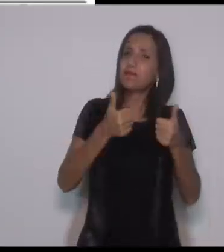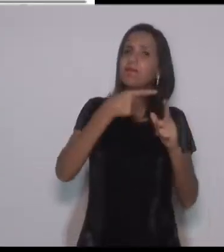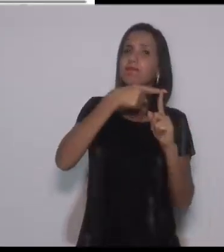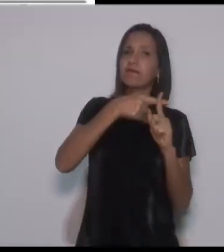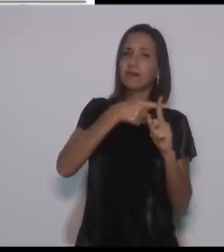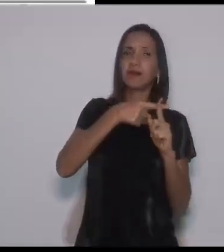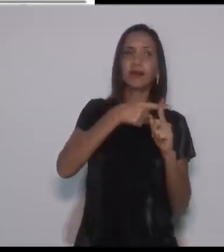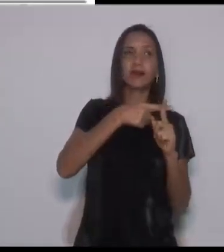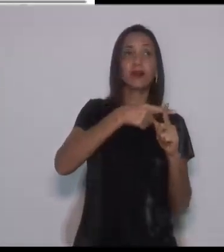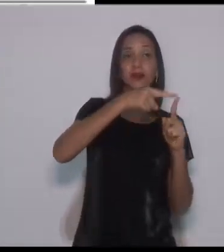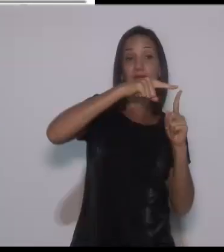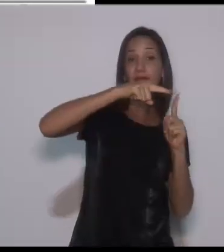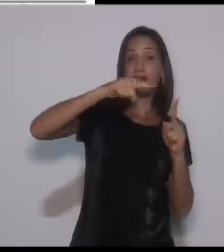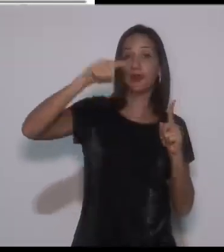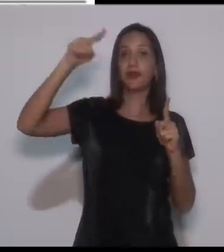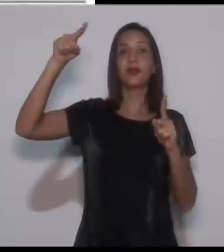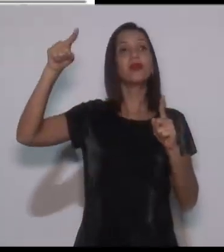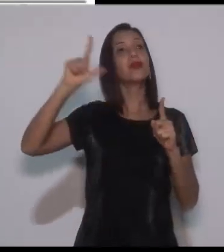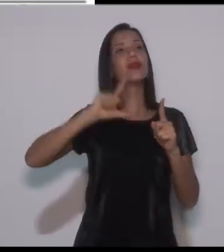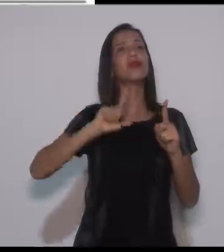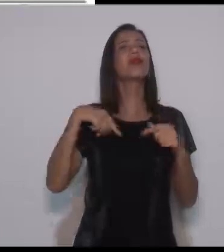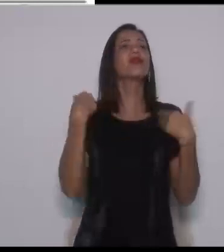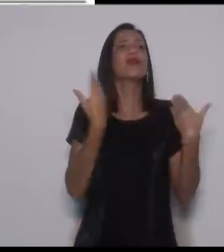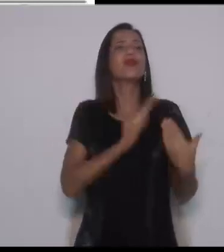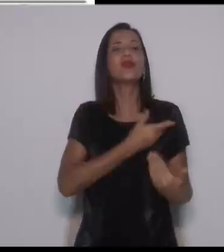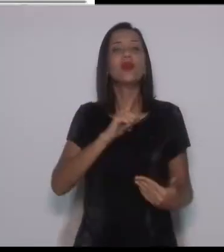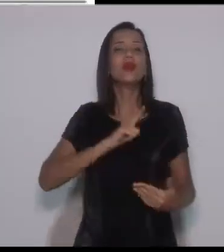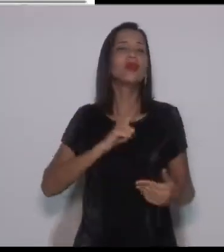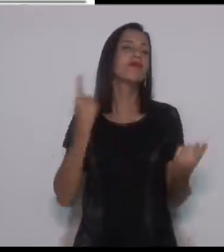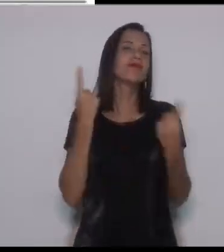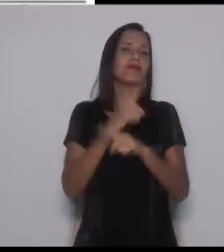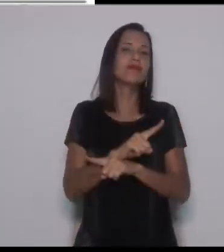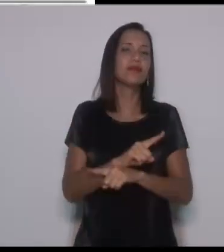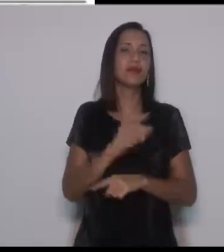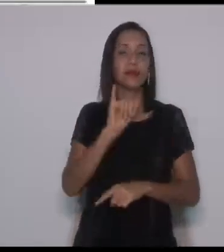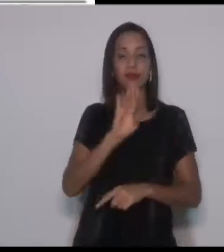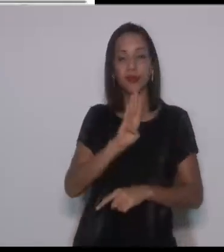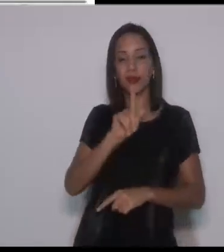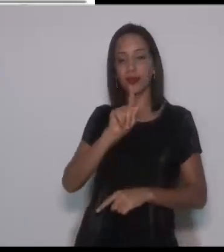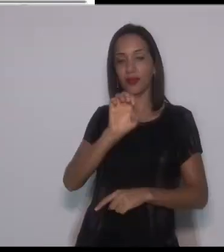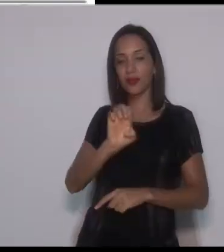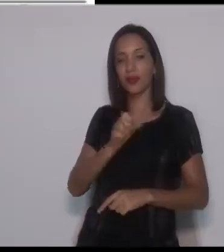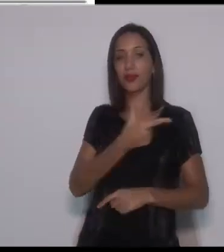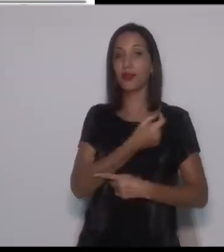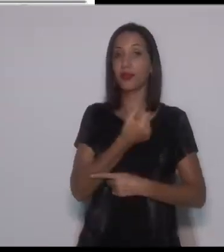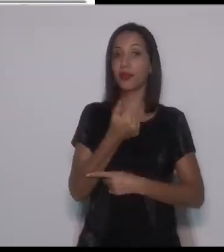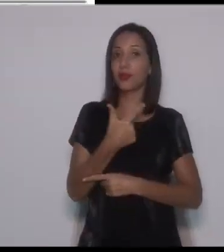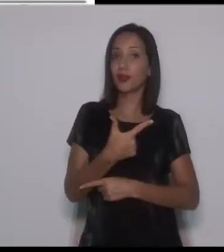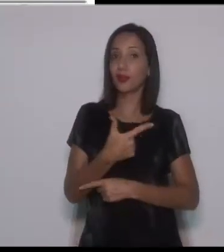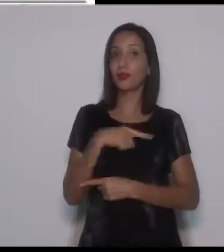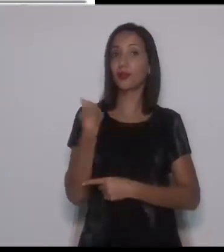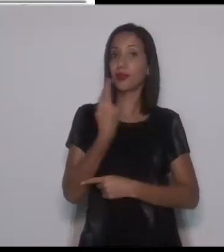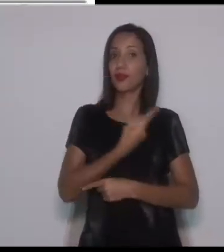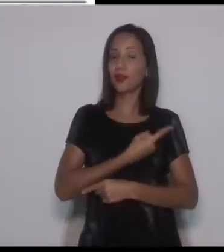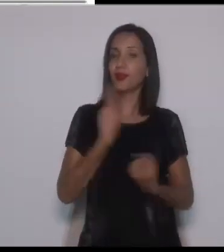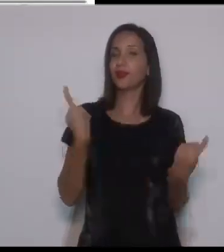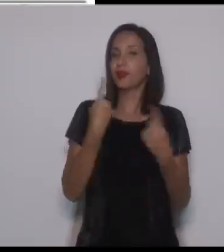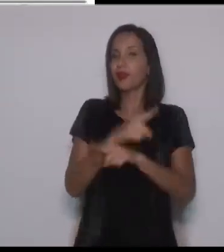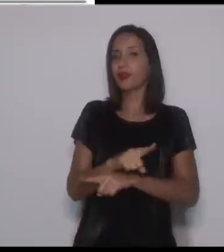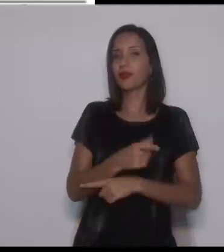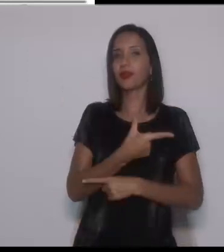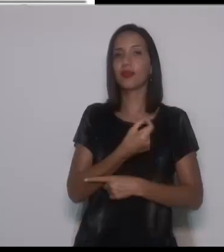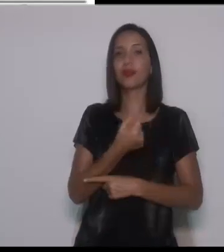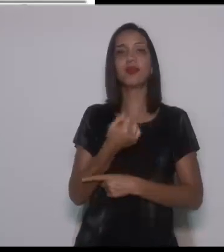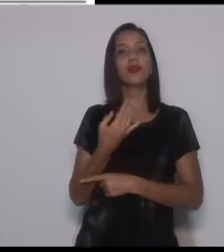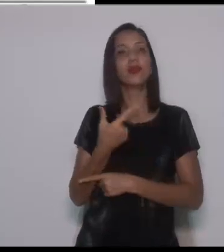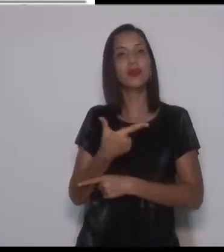na curva. E qual que é o nosso desafio? Então, esse dado do IBGE é de 2012, mas o desafio para 2024